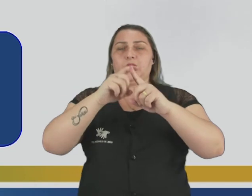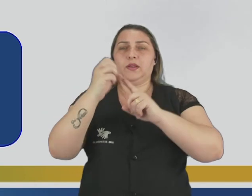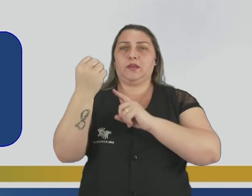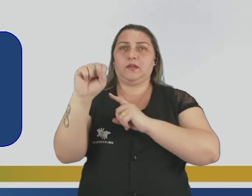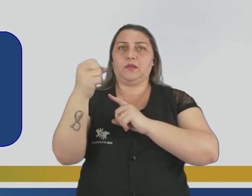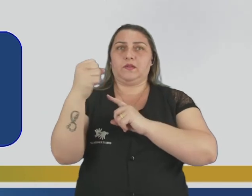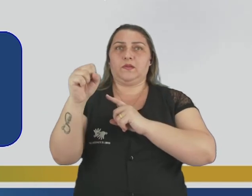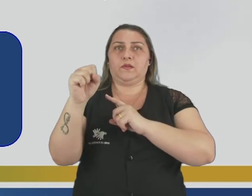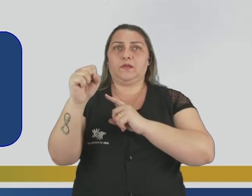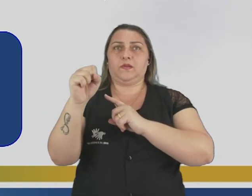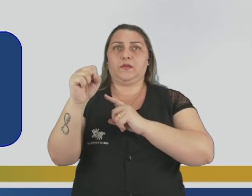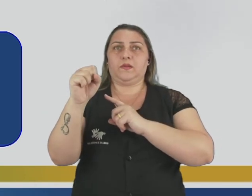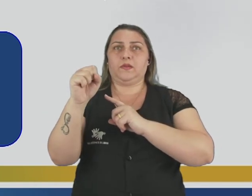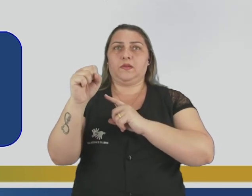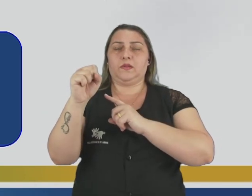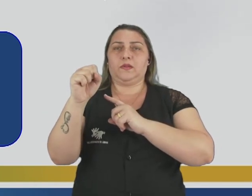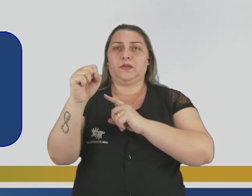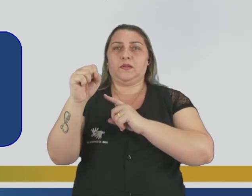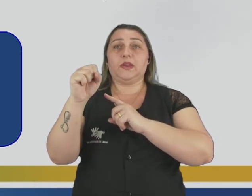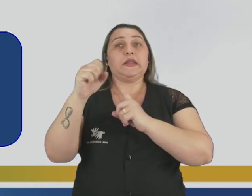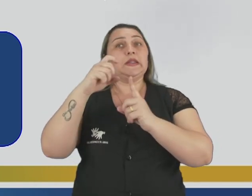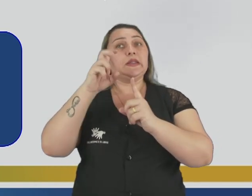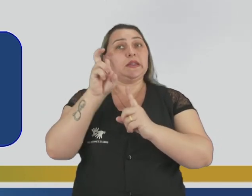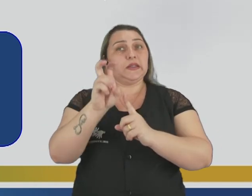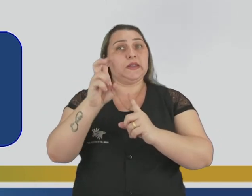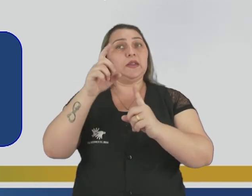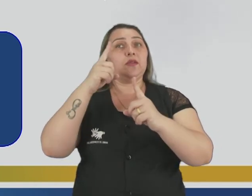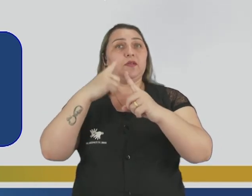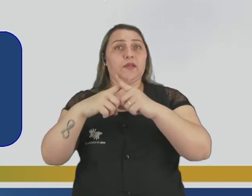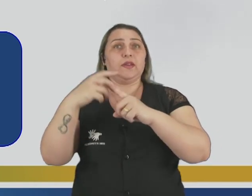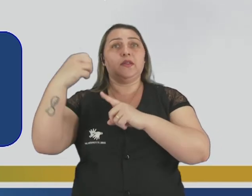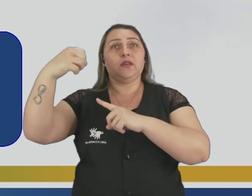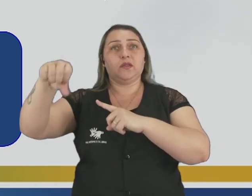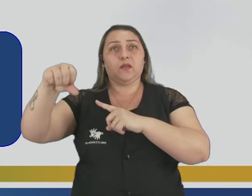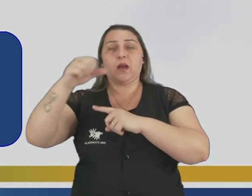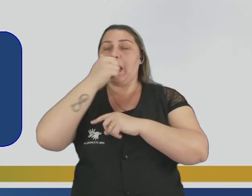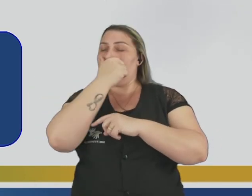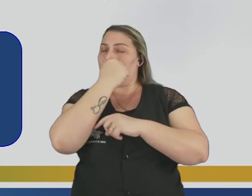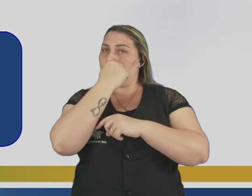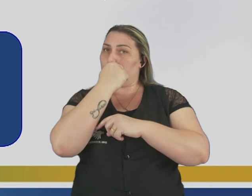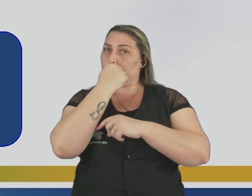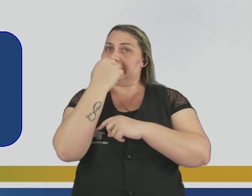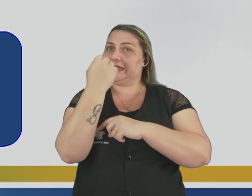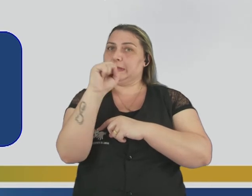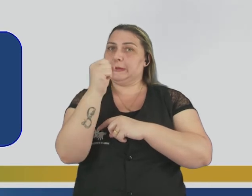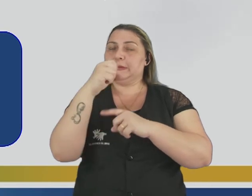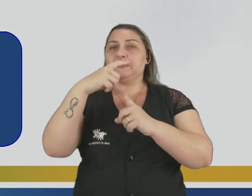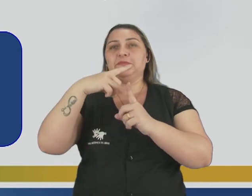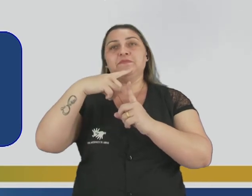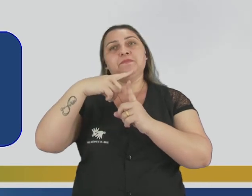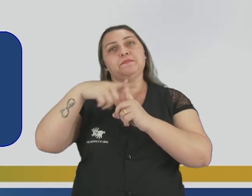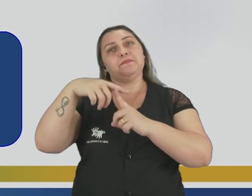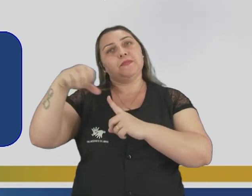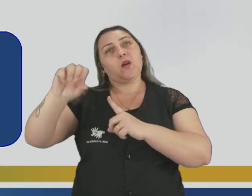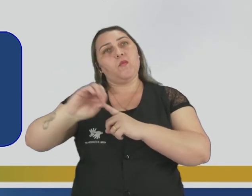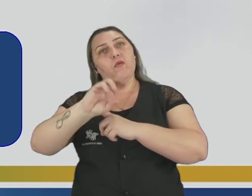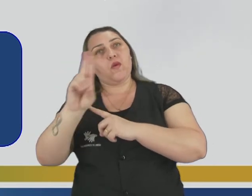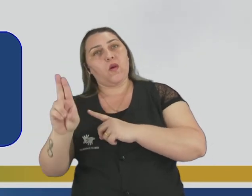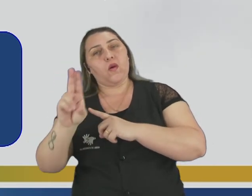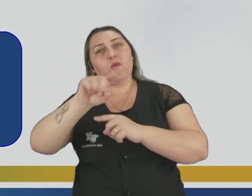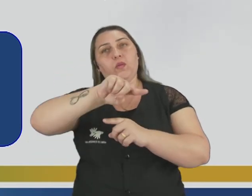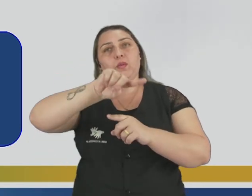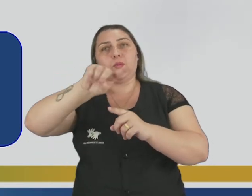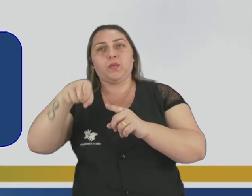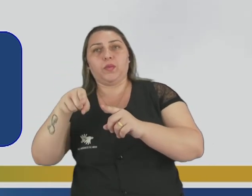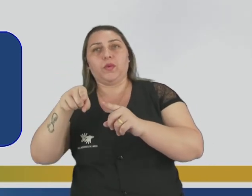8, 5 vezes 9. O que eu posso fazer? 8 mais 9, ou então multiplicar cada